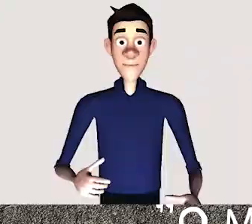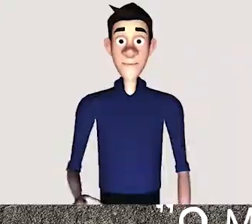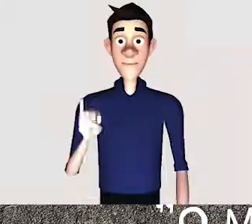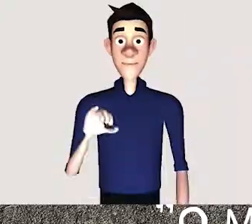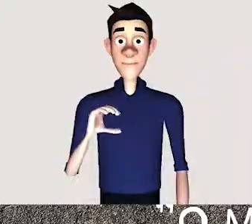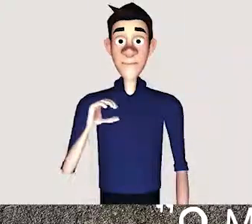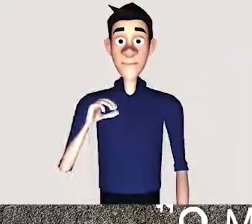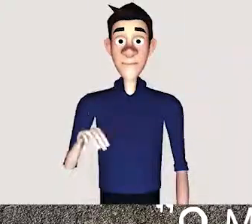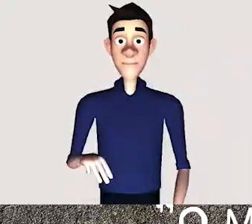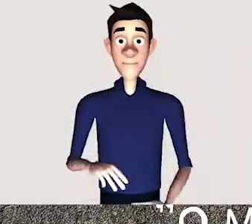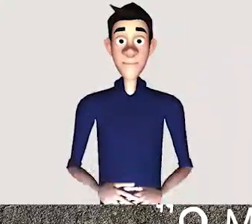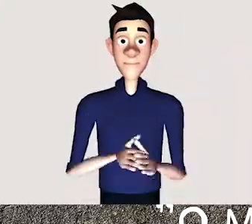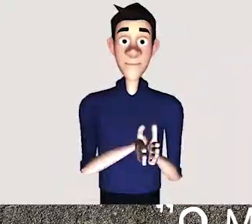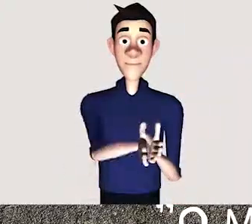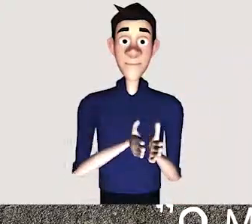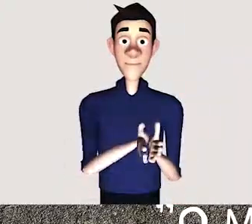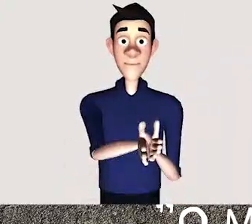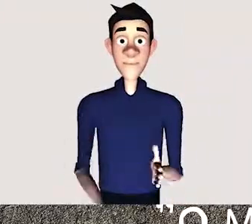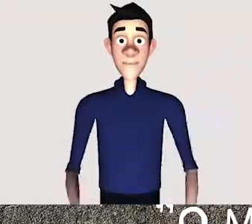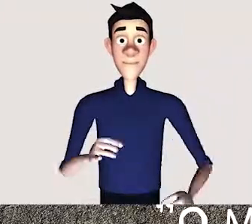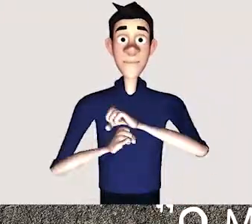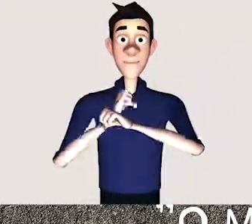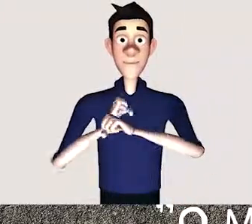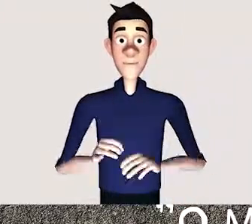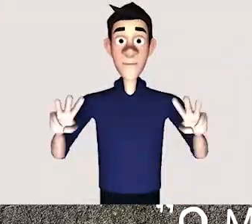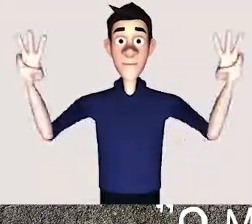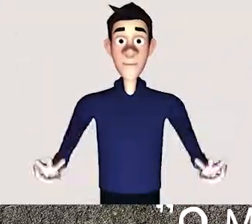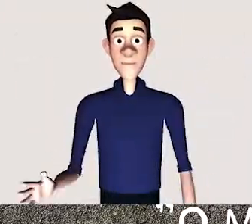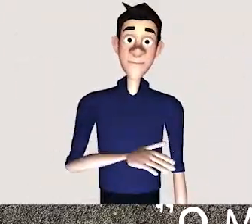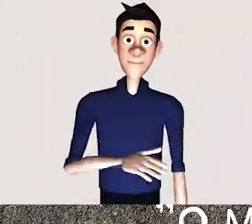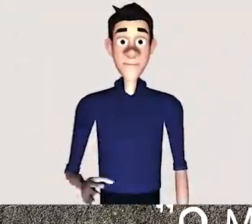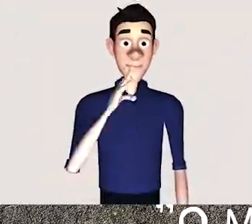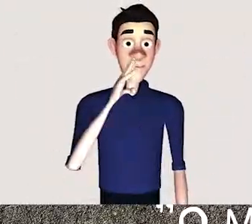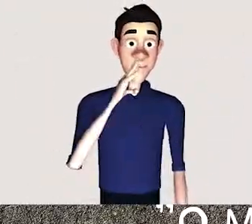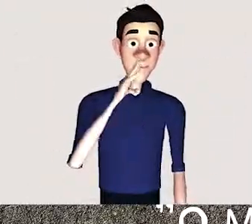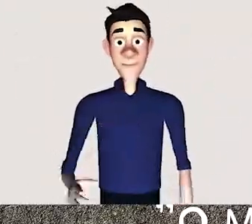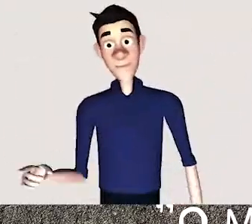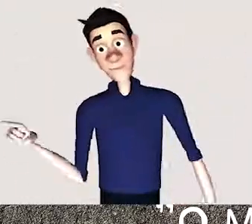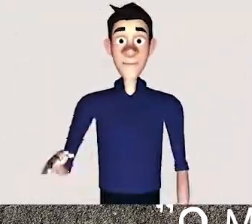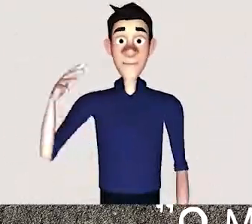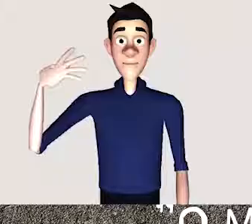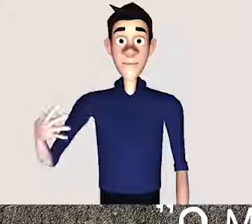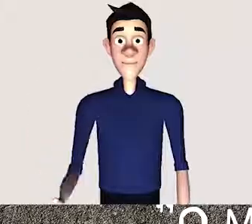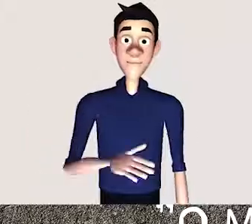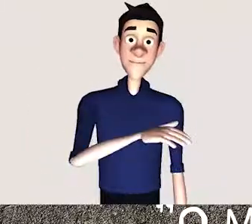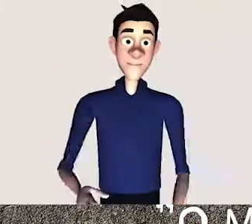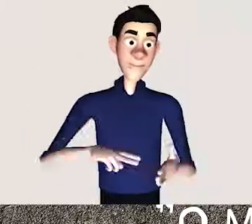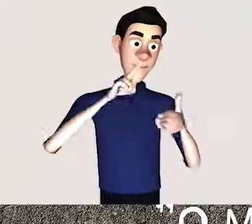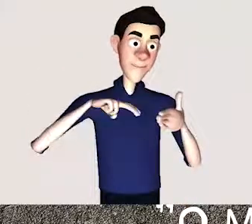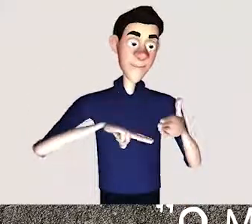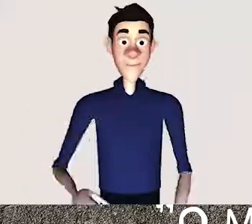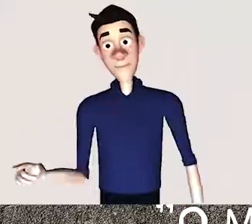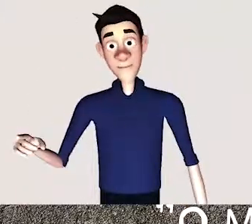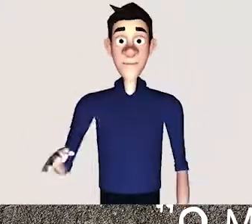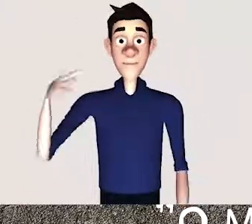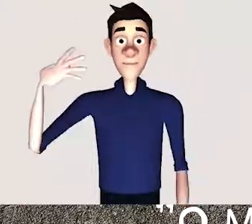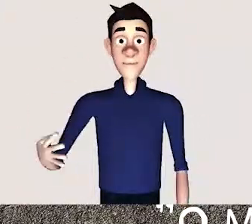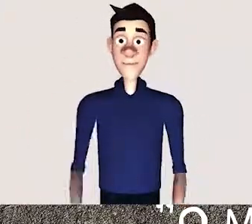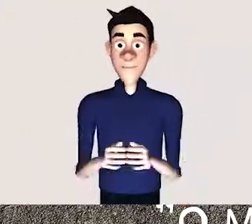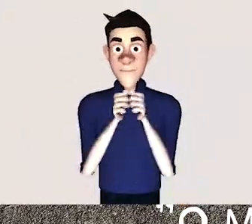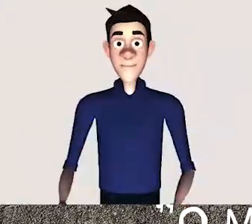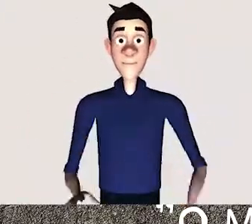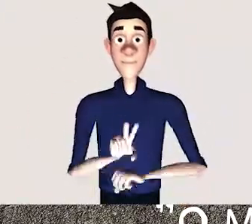ler essa definição com atenção. Vamos identificar ali o que são as características